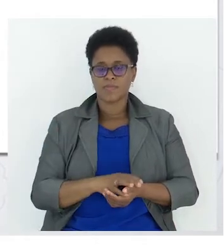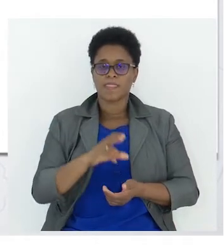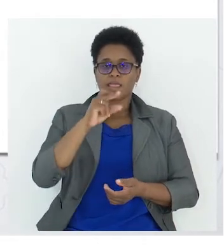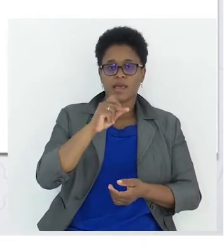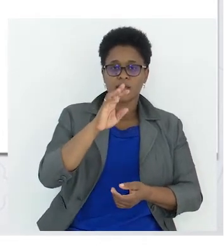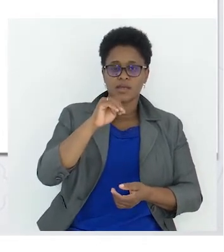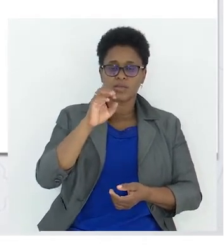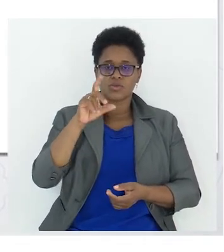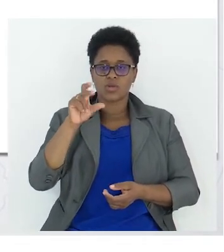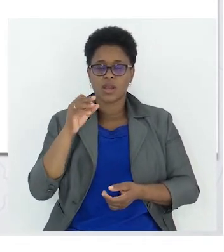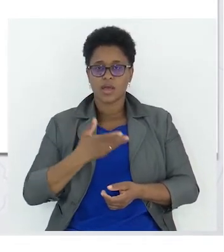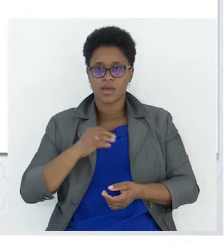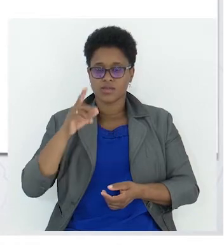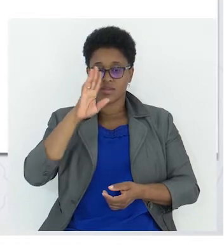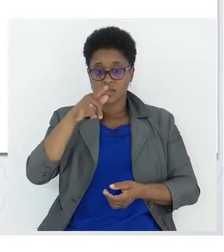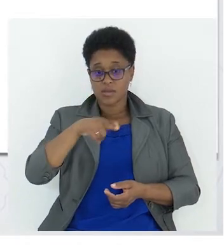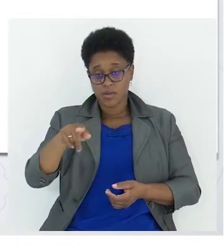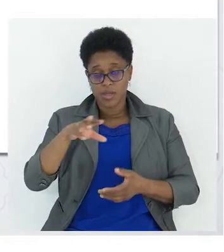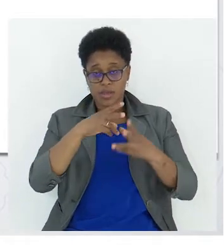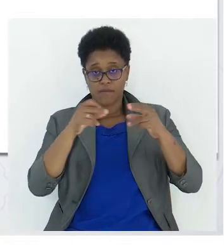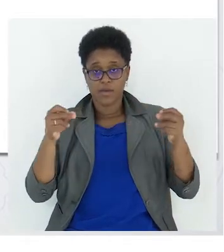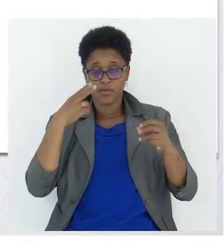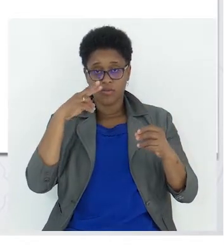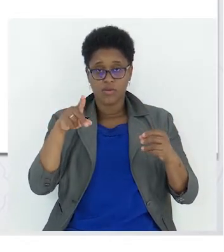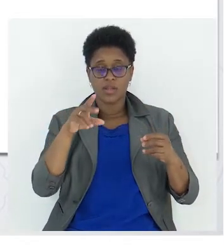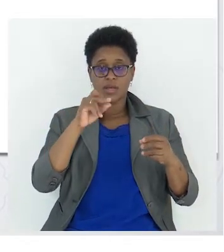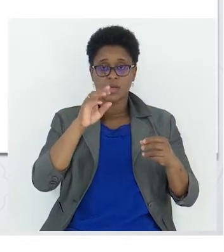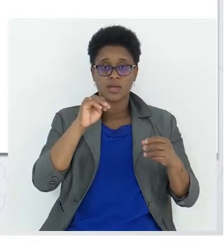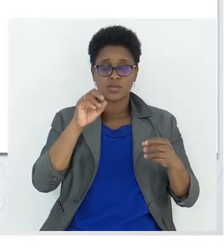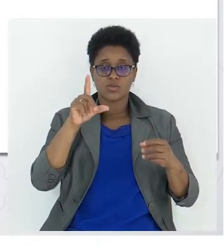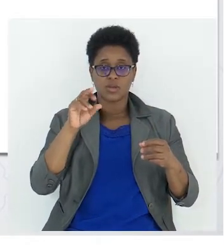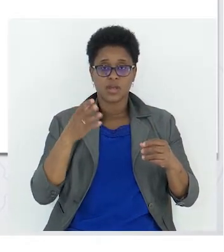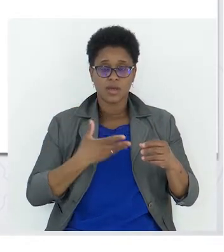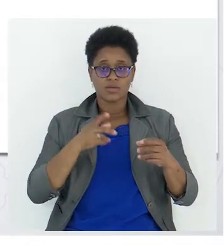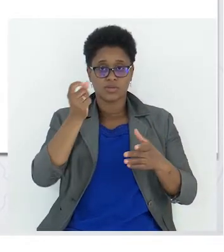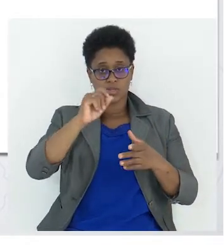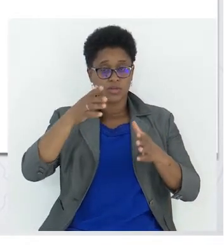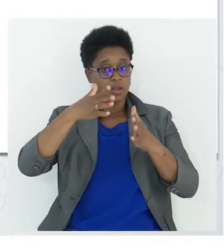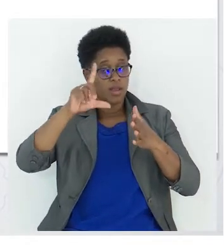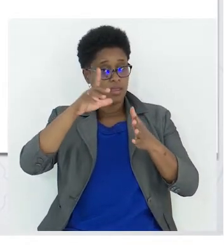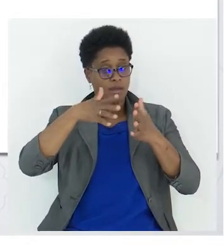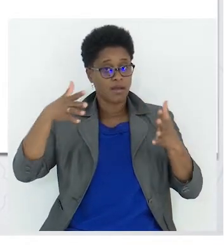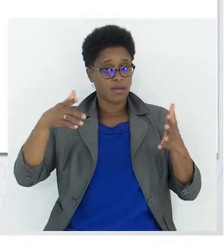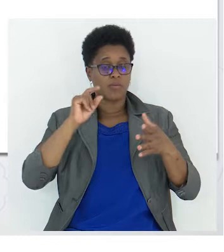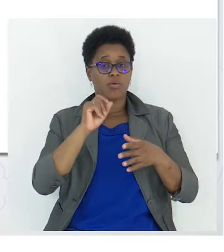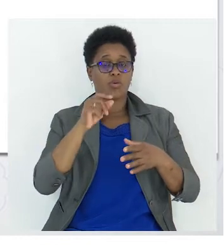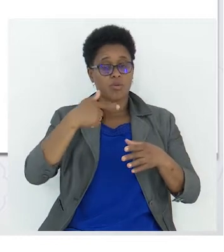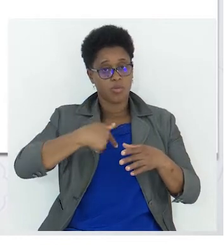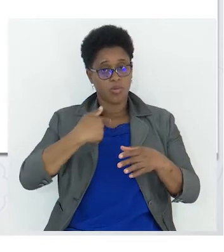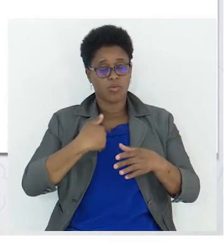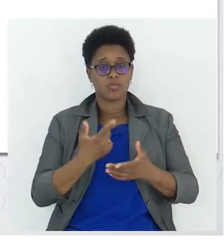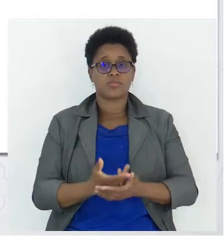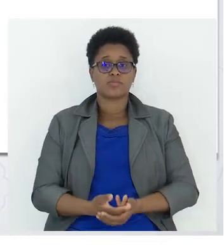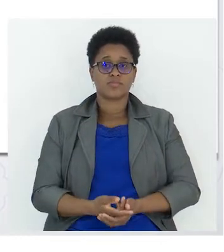Azulado. Se fores a frase, tu vais encontrar azulado com letra maiúscula. Então, vai para o nome próprio. Aí não